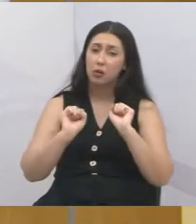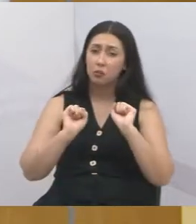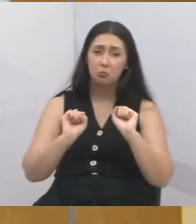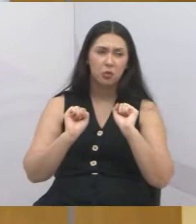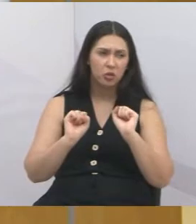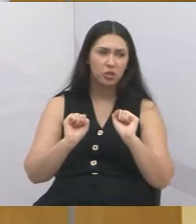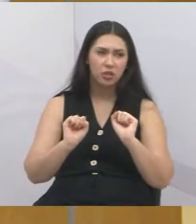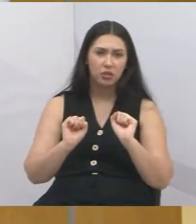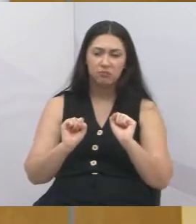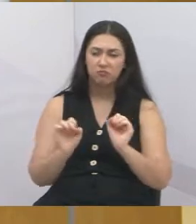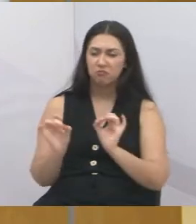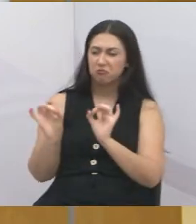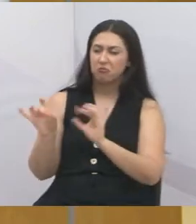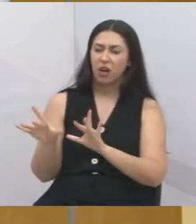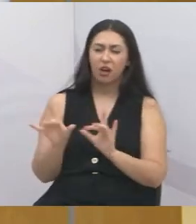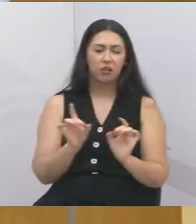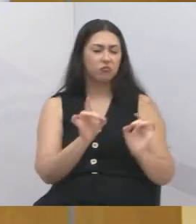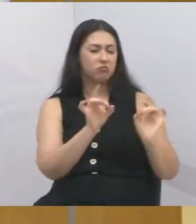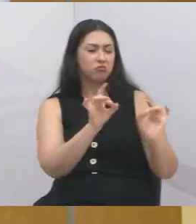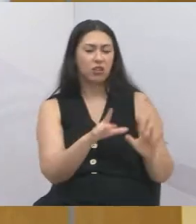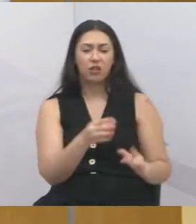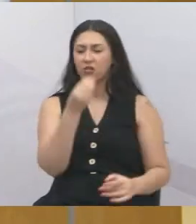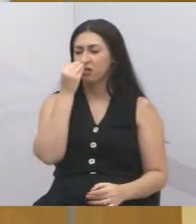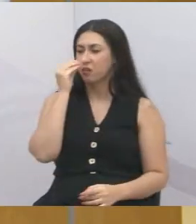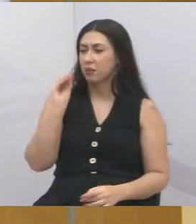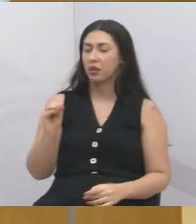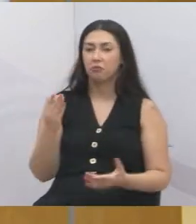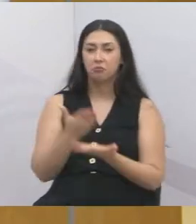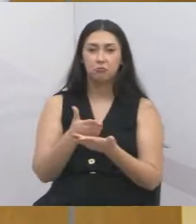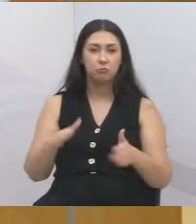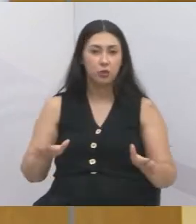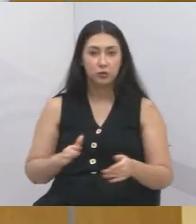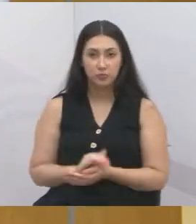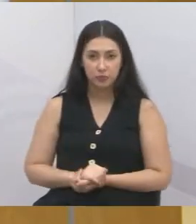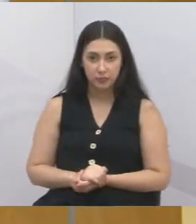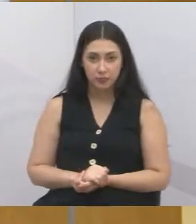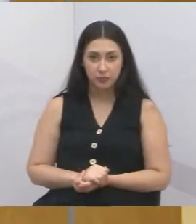quem quisesse, tomar seu rumo, sair e acabava.